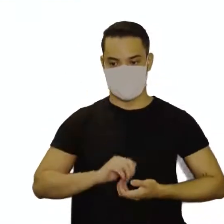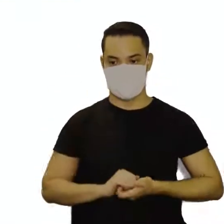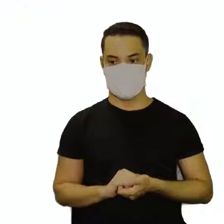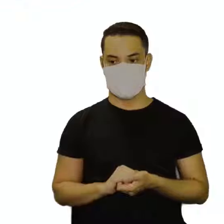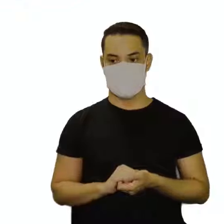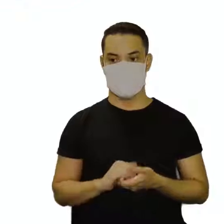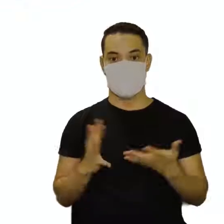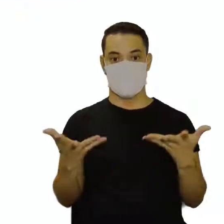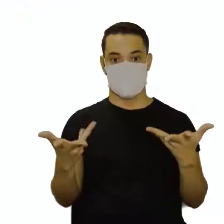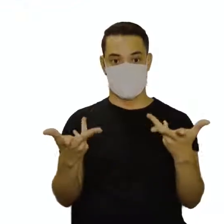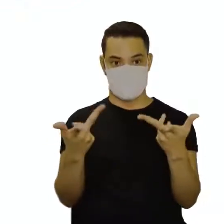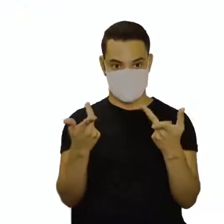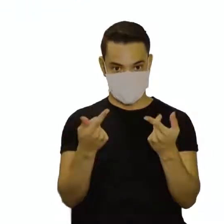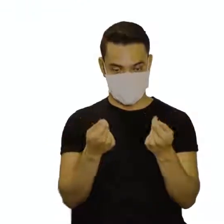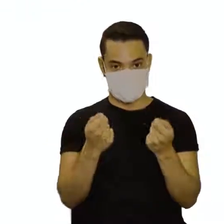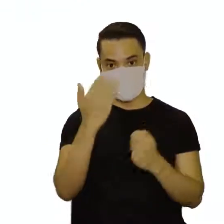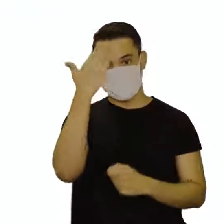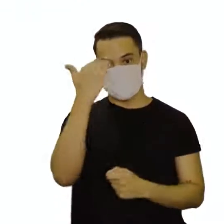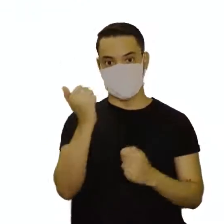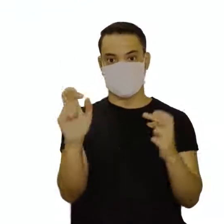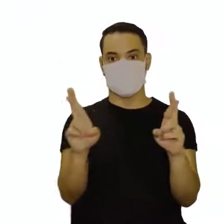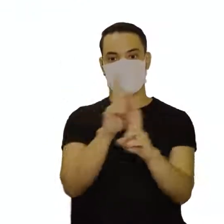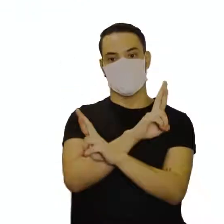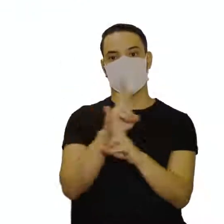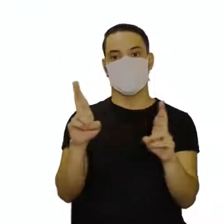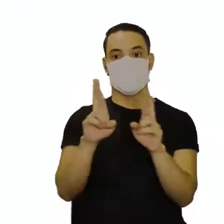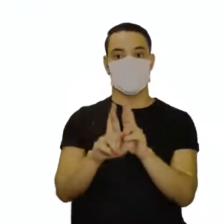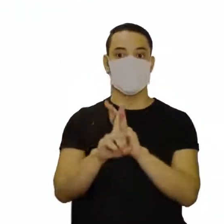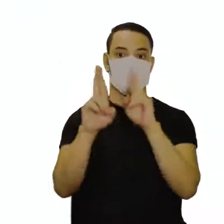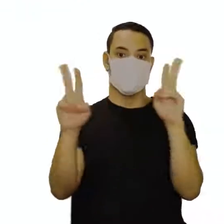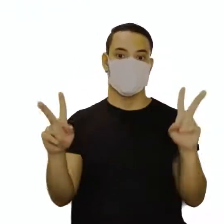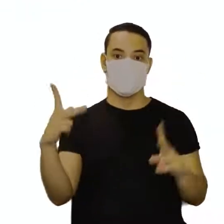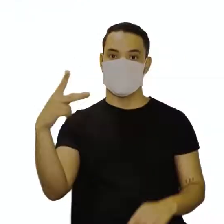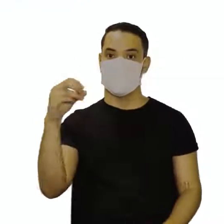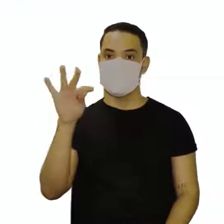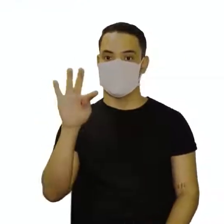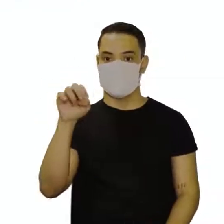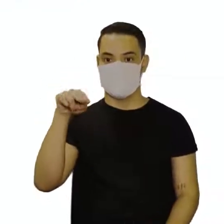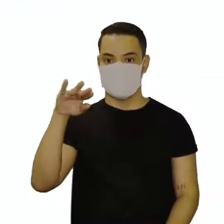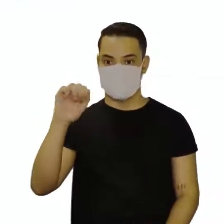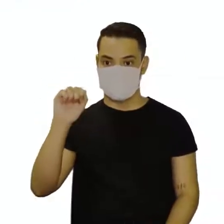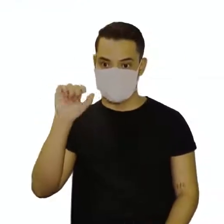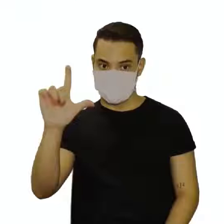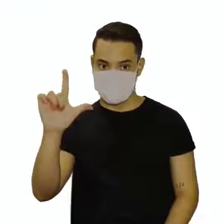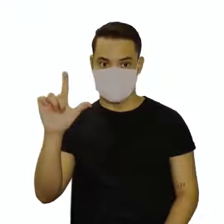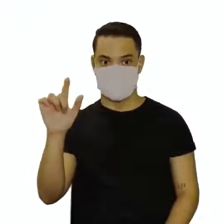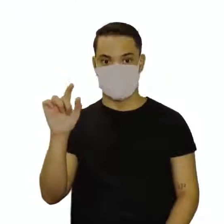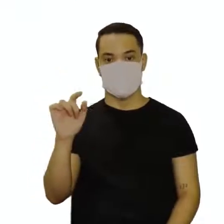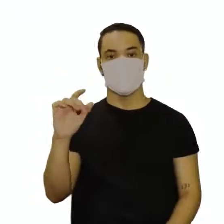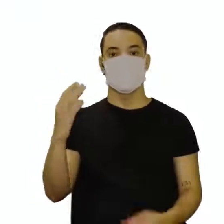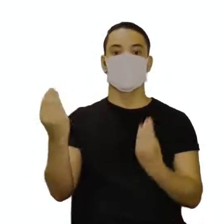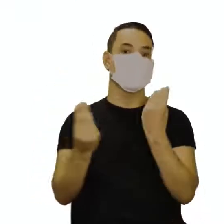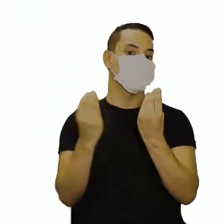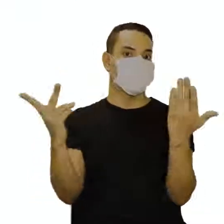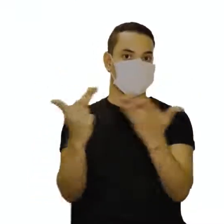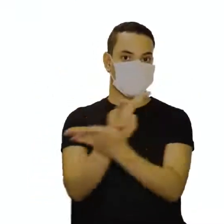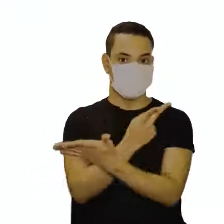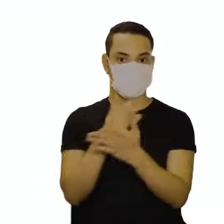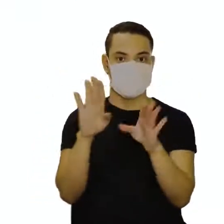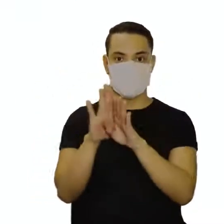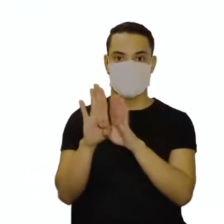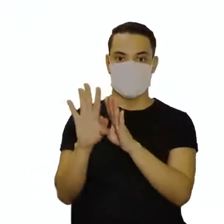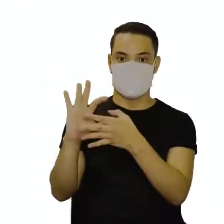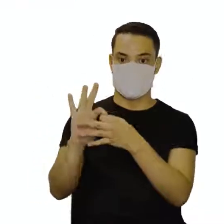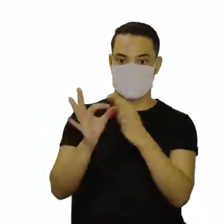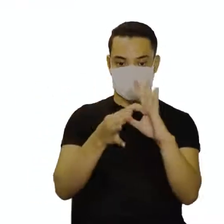Habilidade, relacionar a diferença de potencial entre dois pontos, a corrente elétrica